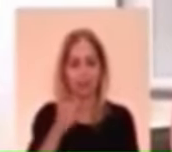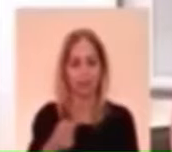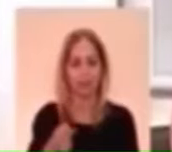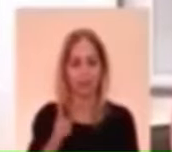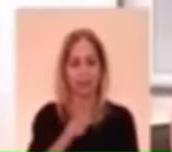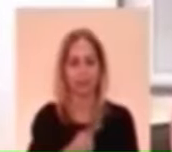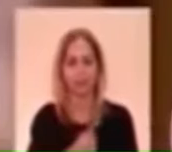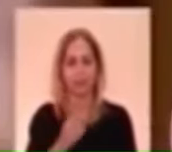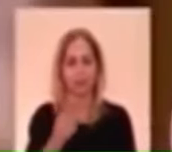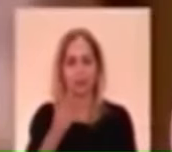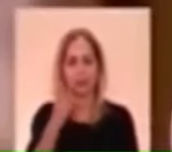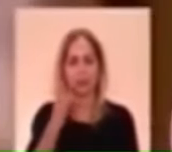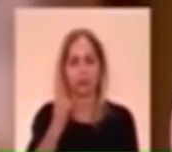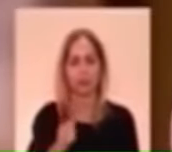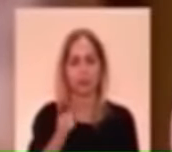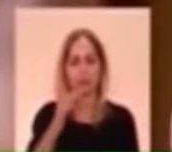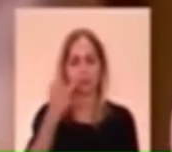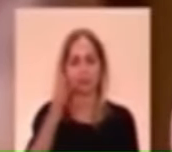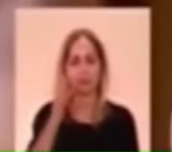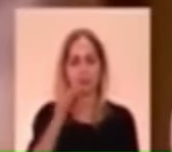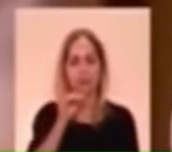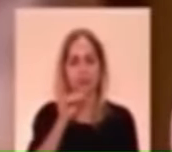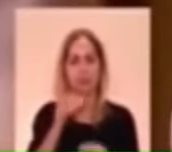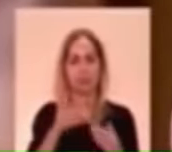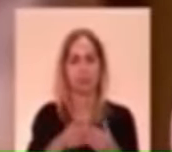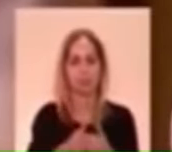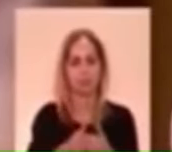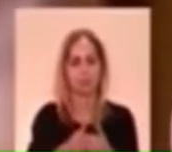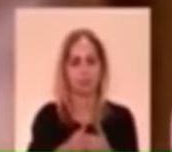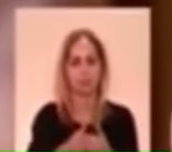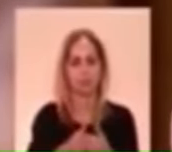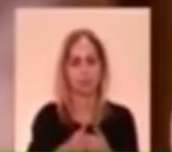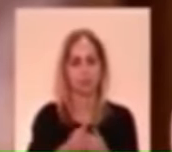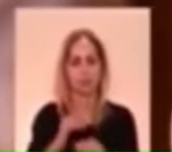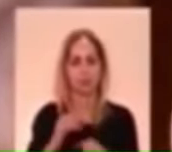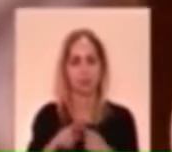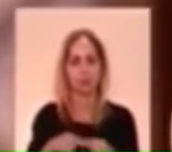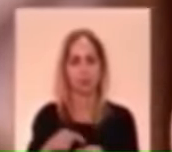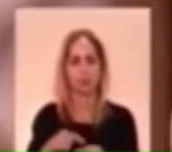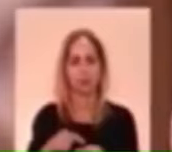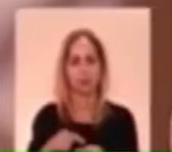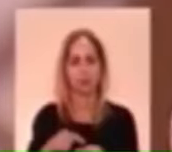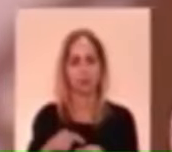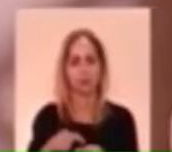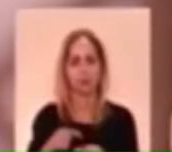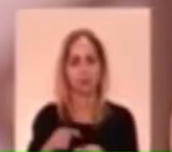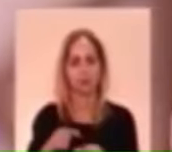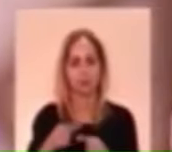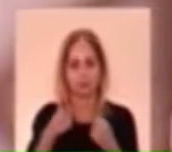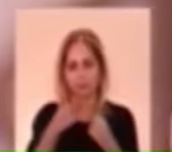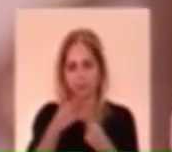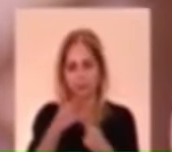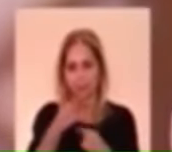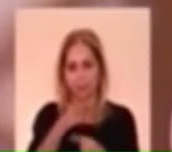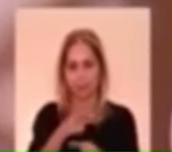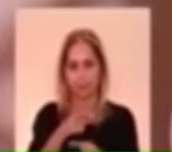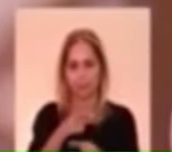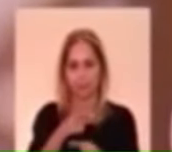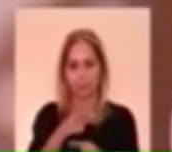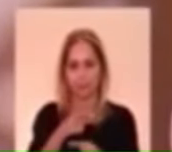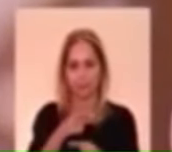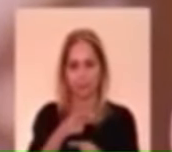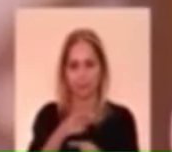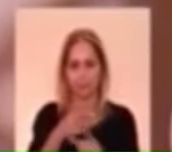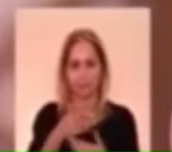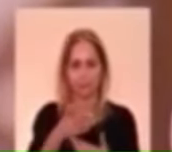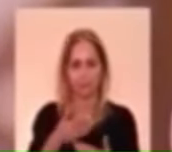eh que deixam algumas dúvidas mas que têm sofrido algumas melhorias e sobretudo